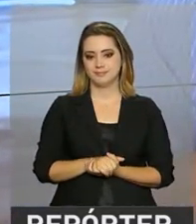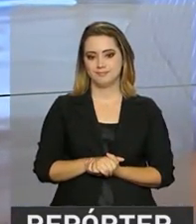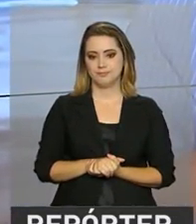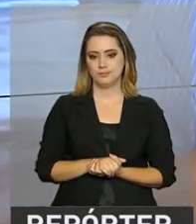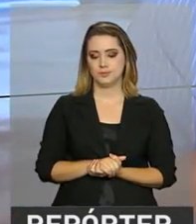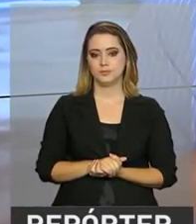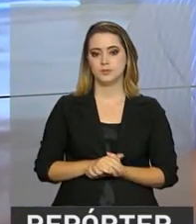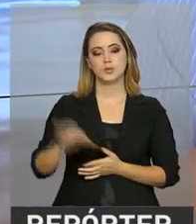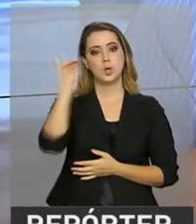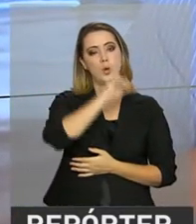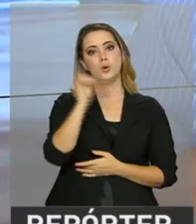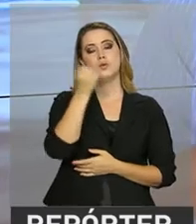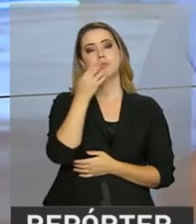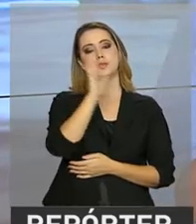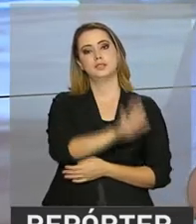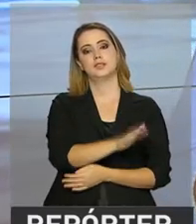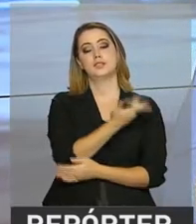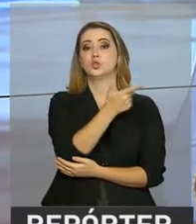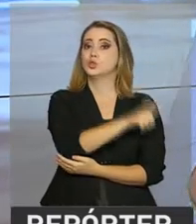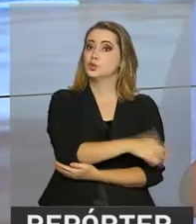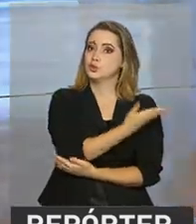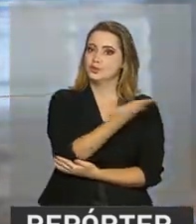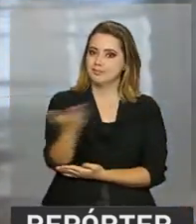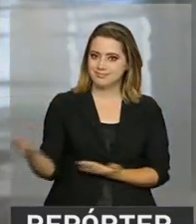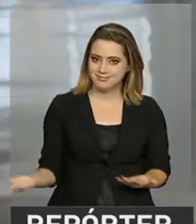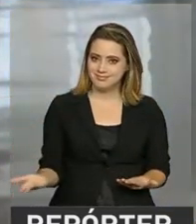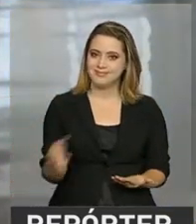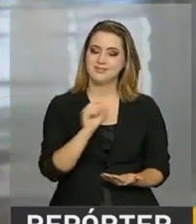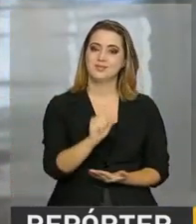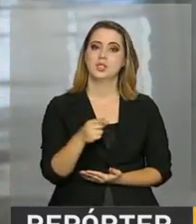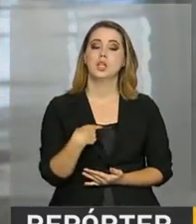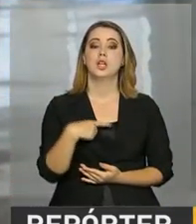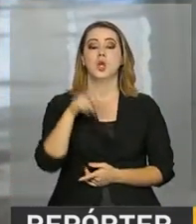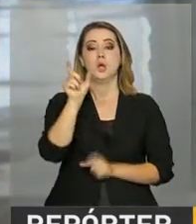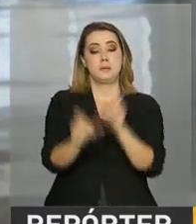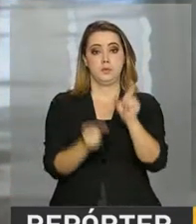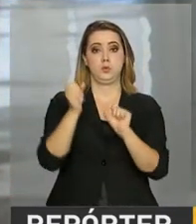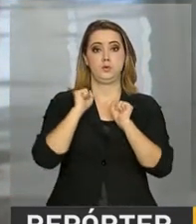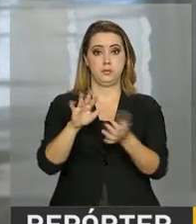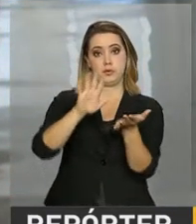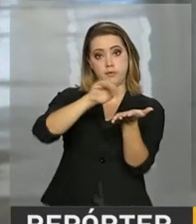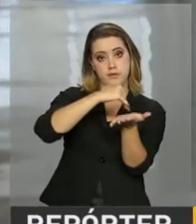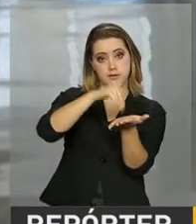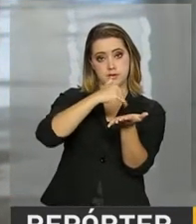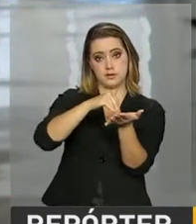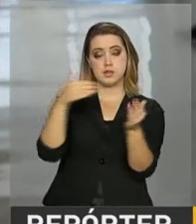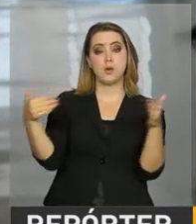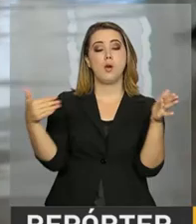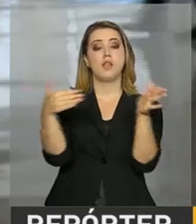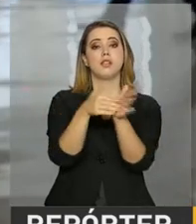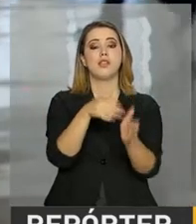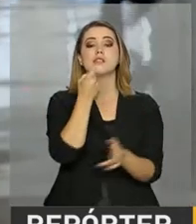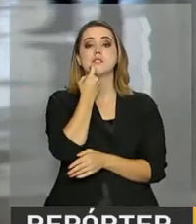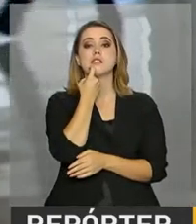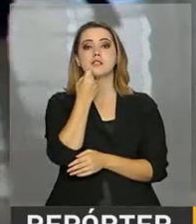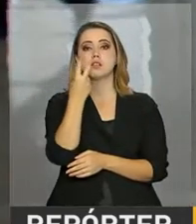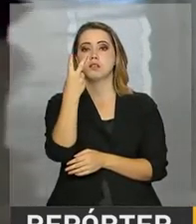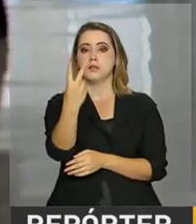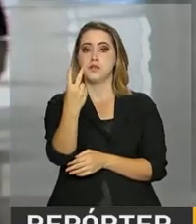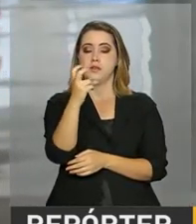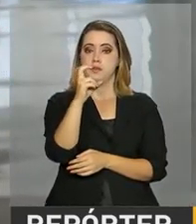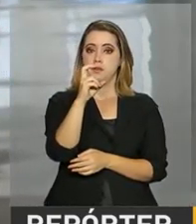falar roberto bataglini novamente pra você bom a os estudantes podem fazer a inscrição até a próxima sexta feira às 23 horas e